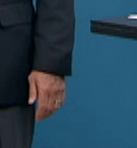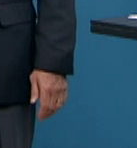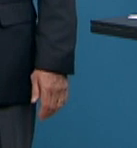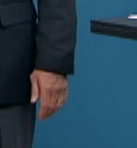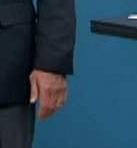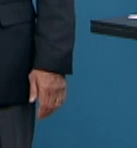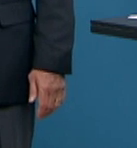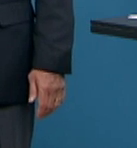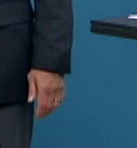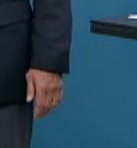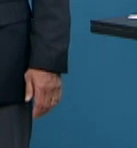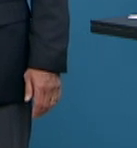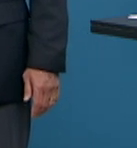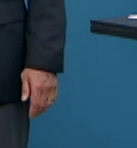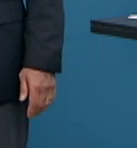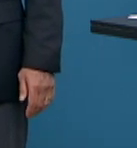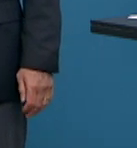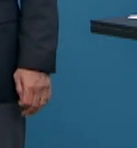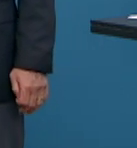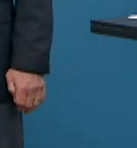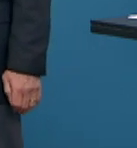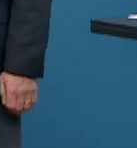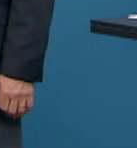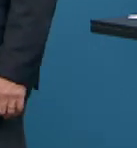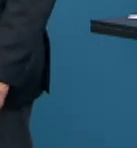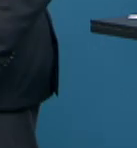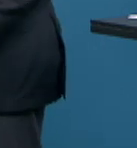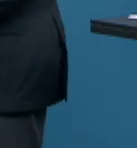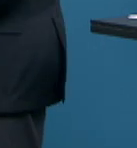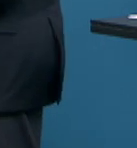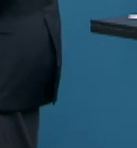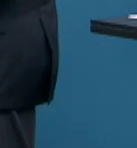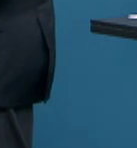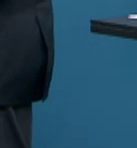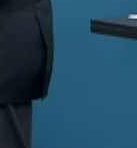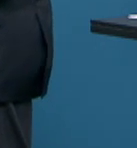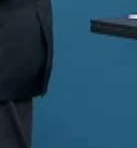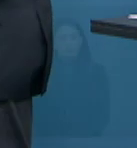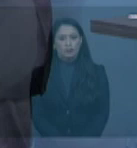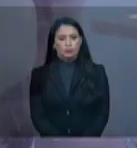Mundo. Vamos então acompanhar agora a abertura dos trabalhos da tarde de hoje.